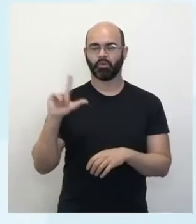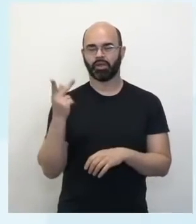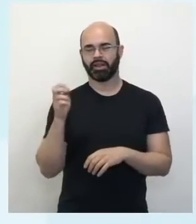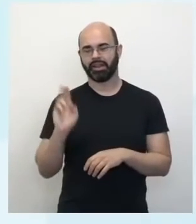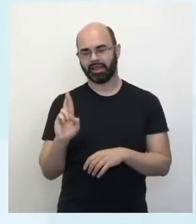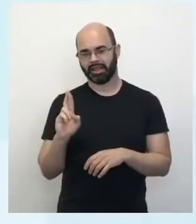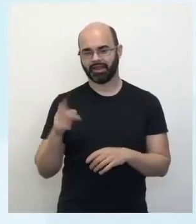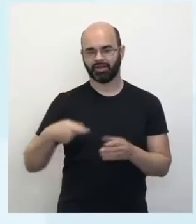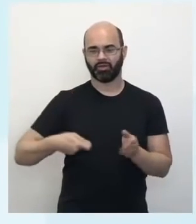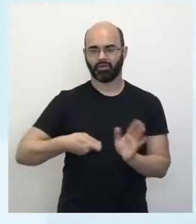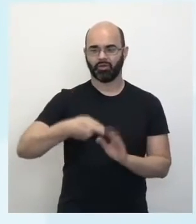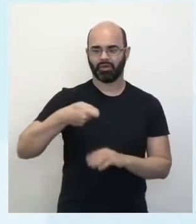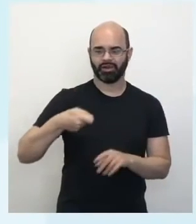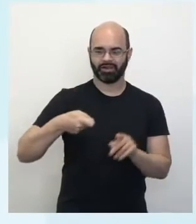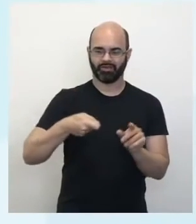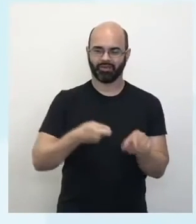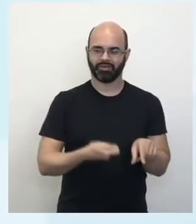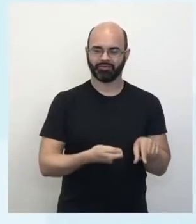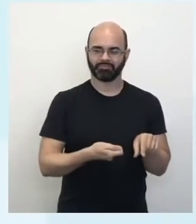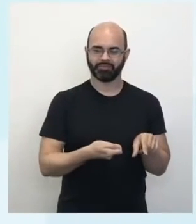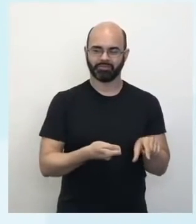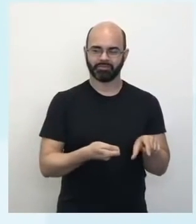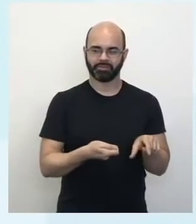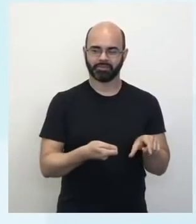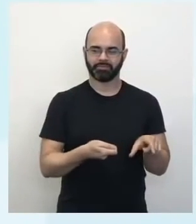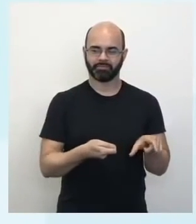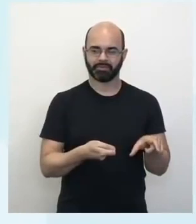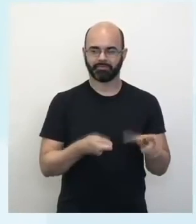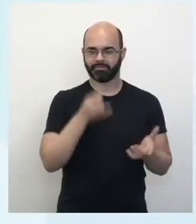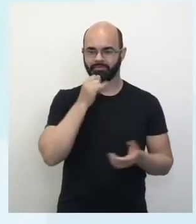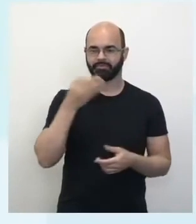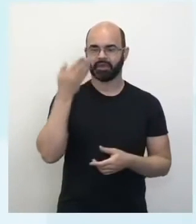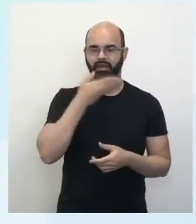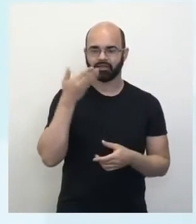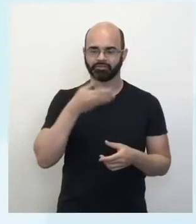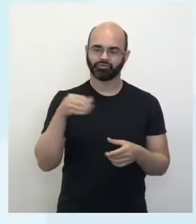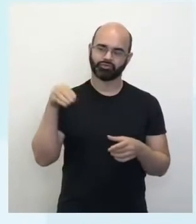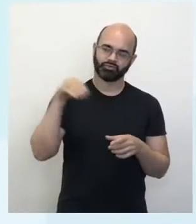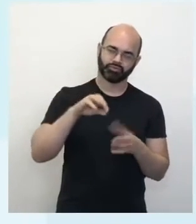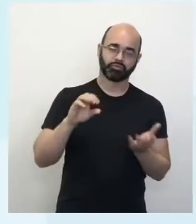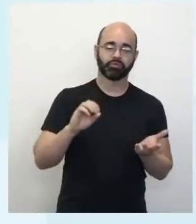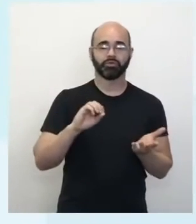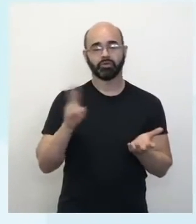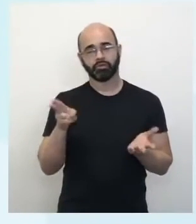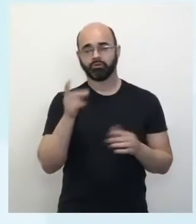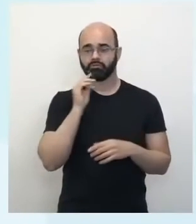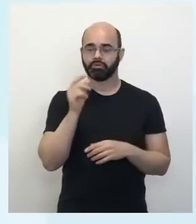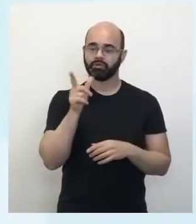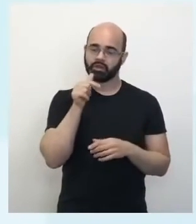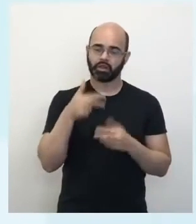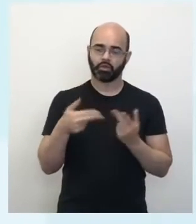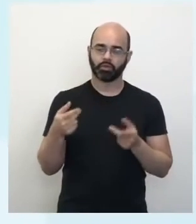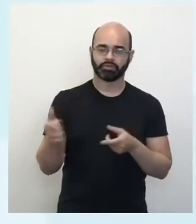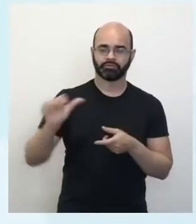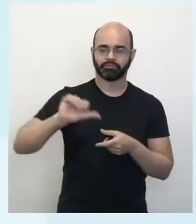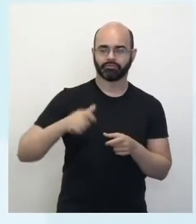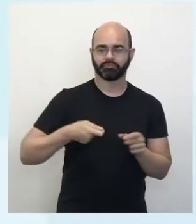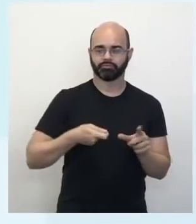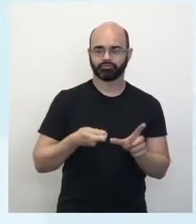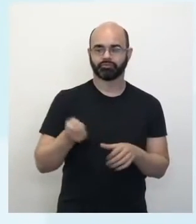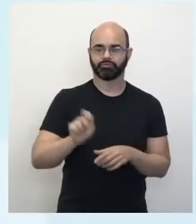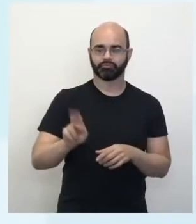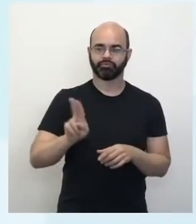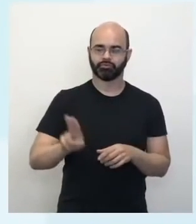colher medidora, né? Então serve para medir o volume de açúcar e até alguns líquidos na cozinha, né? E nós temos no 5